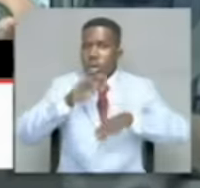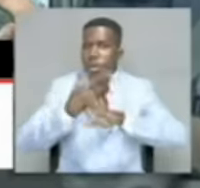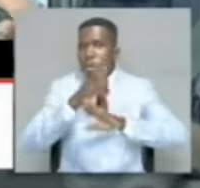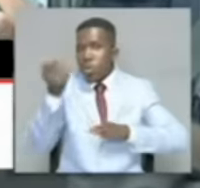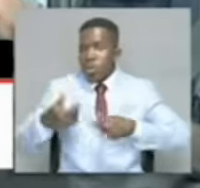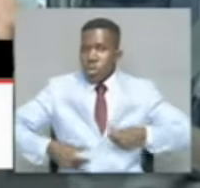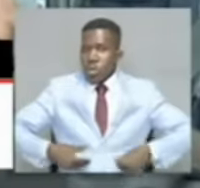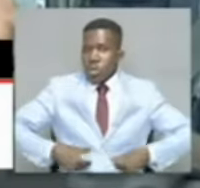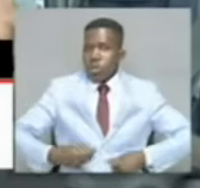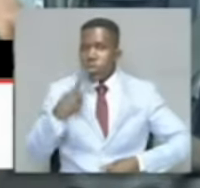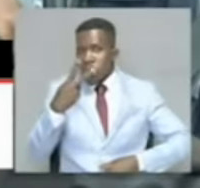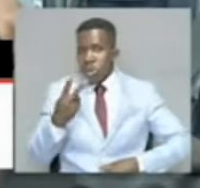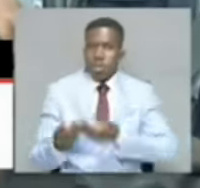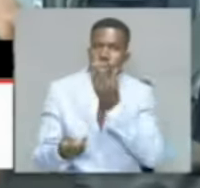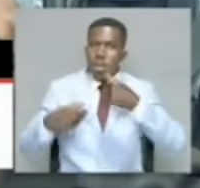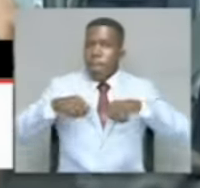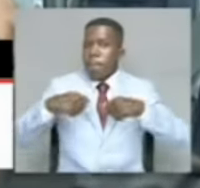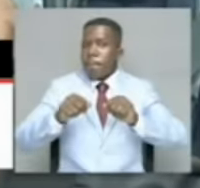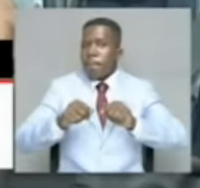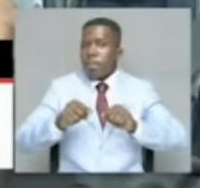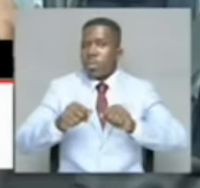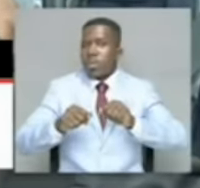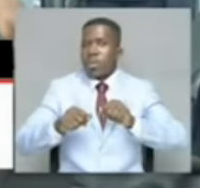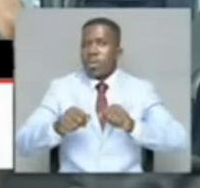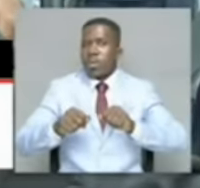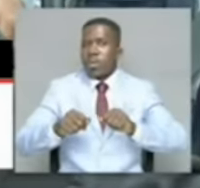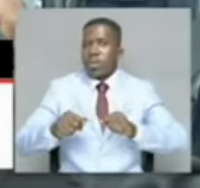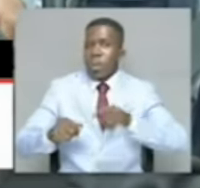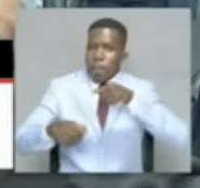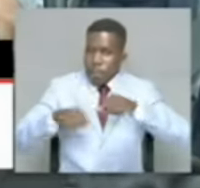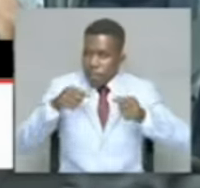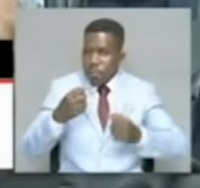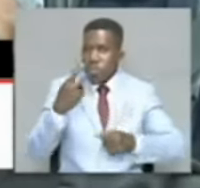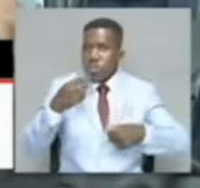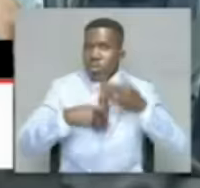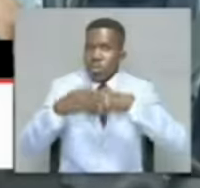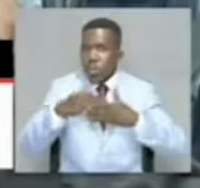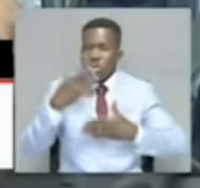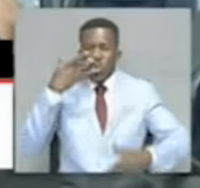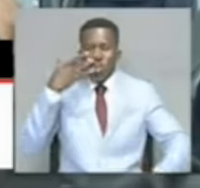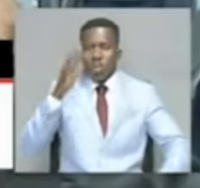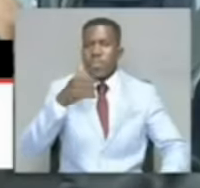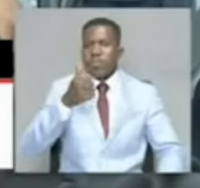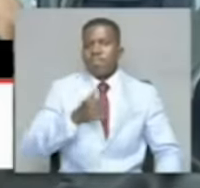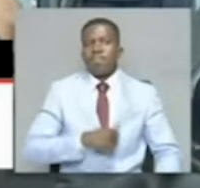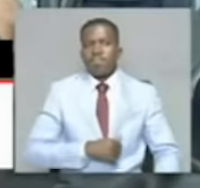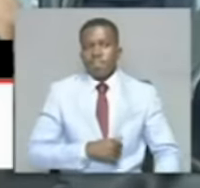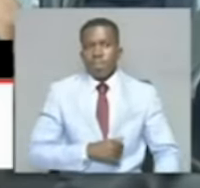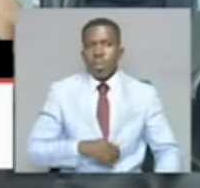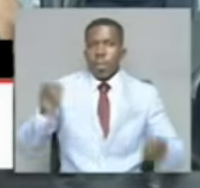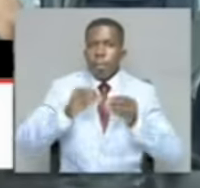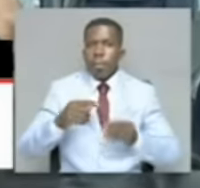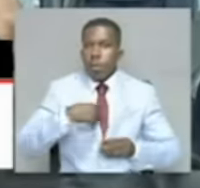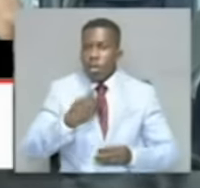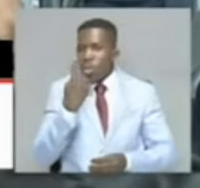jovens vieram de moto. Uhum. Sim, vieram de uma motorizada. Todos conhecidos? Tinha um